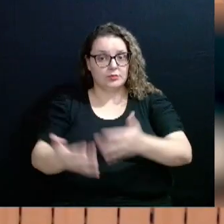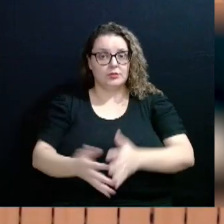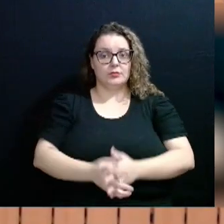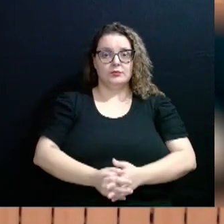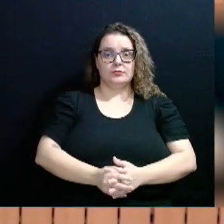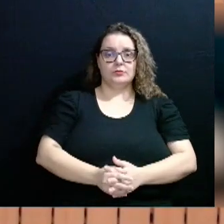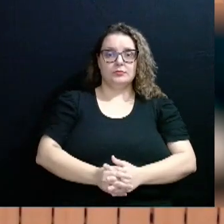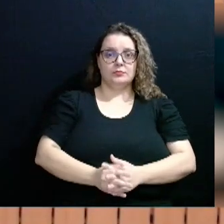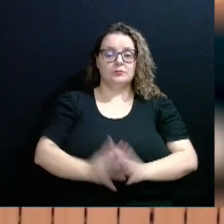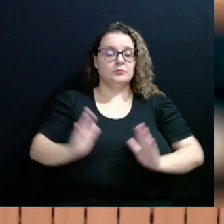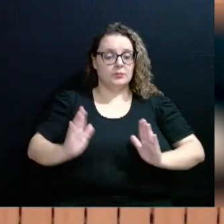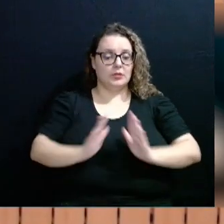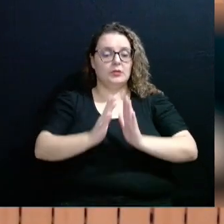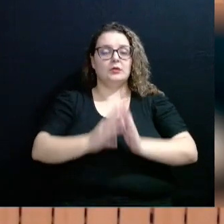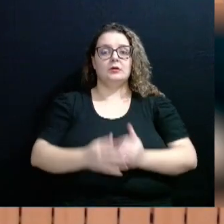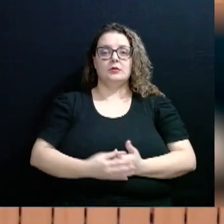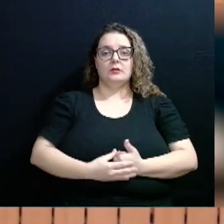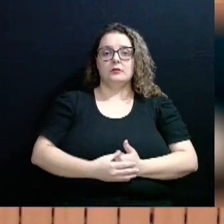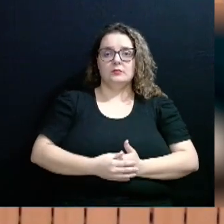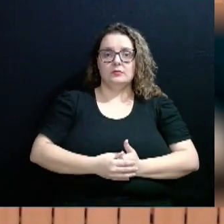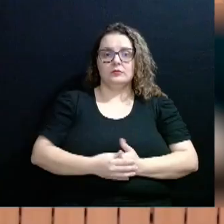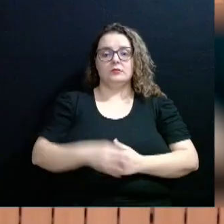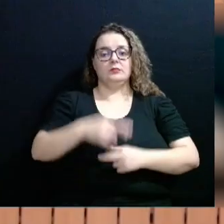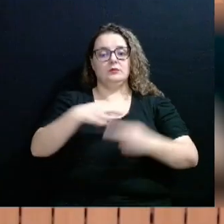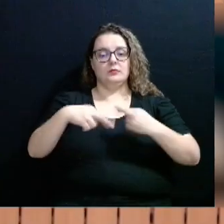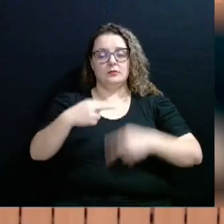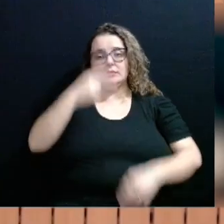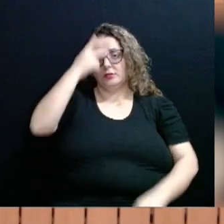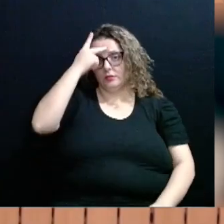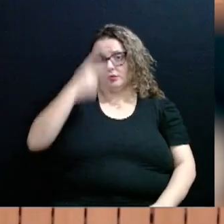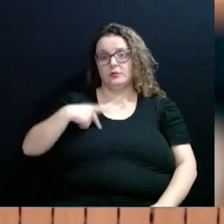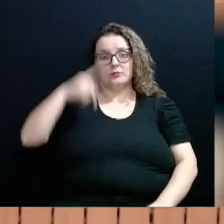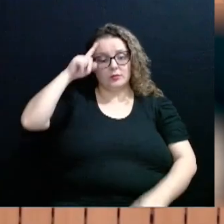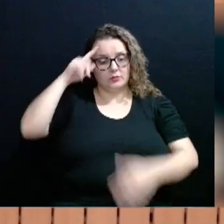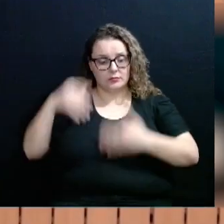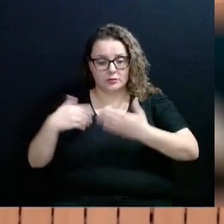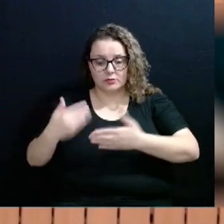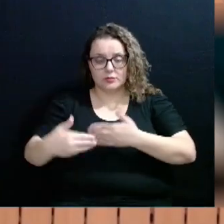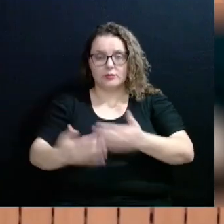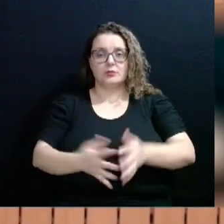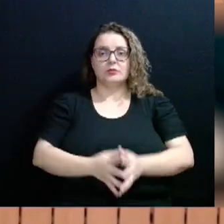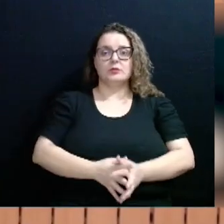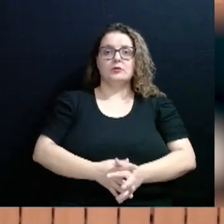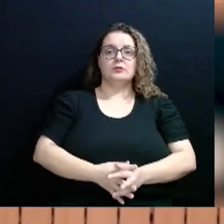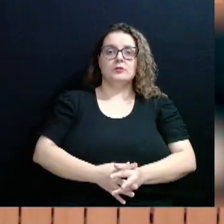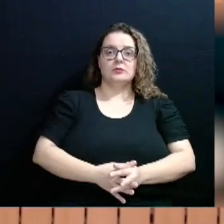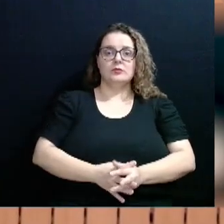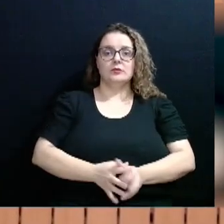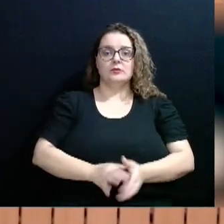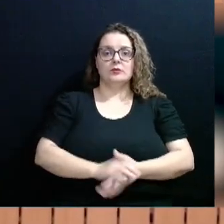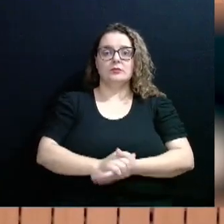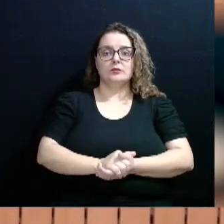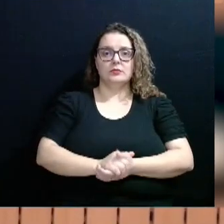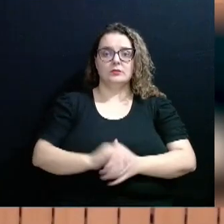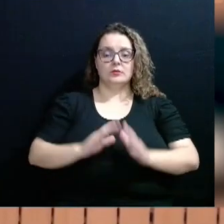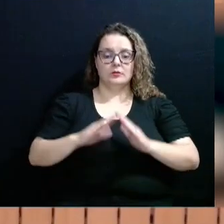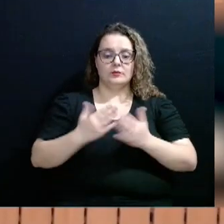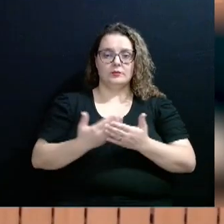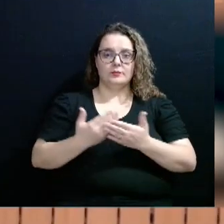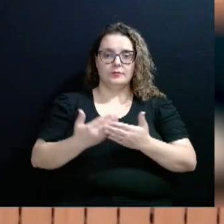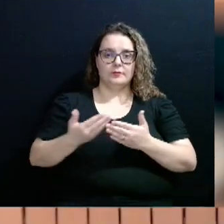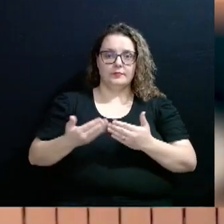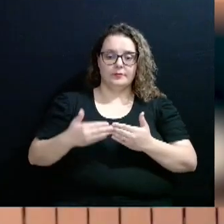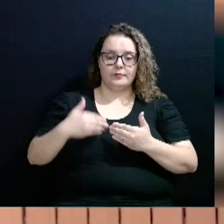com questões relacionadas ao seu próprio dia a dia. Ali atrás da escola tem um córrego, né? Vou deixar vocês